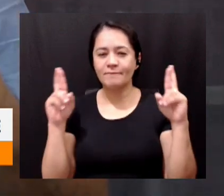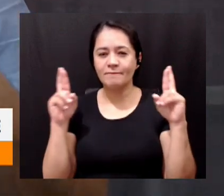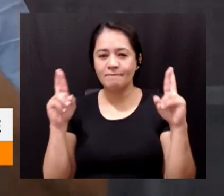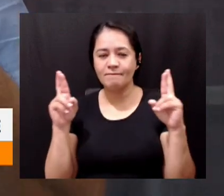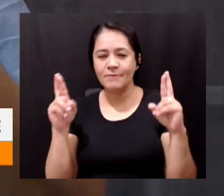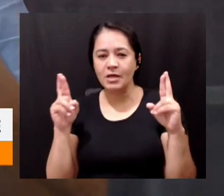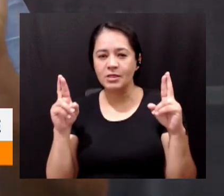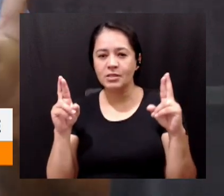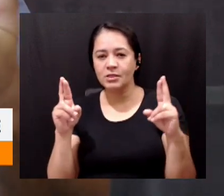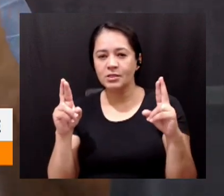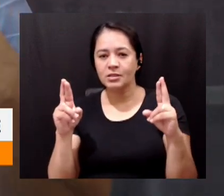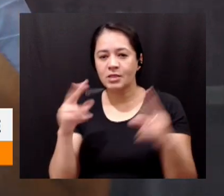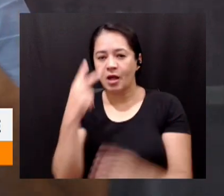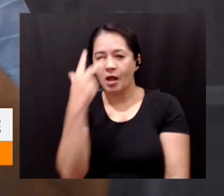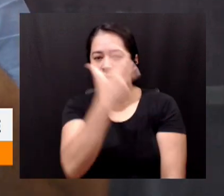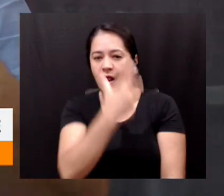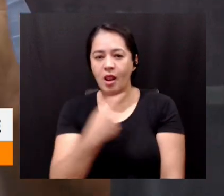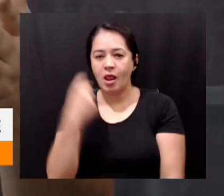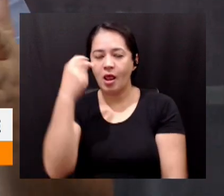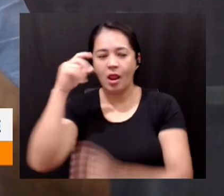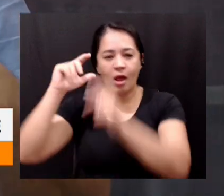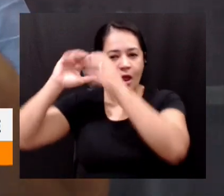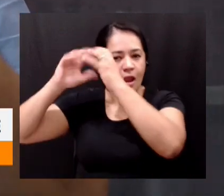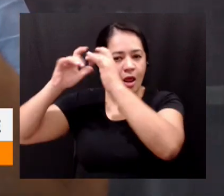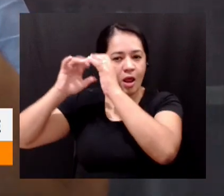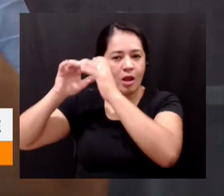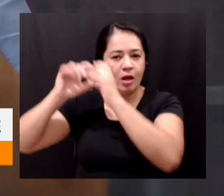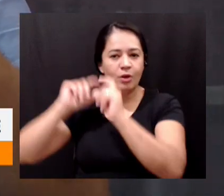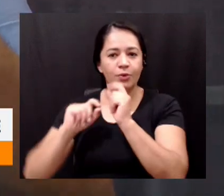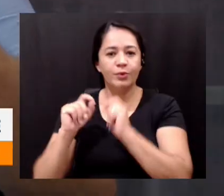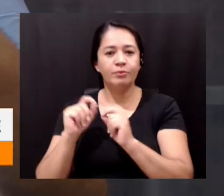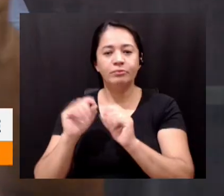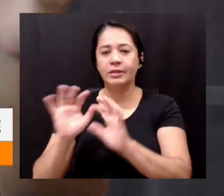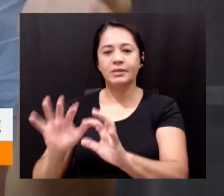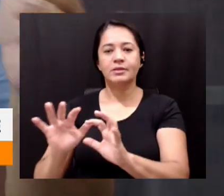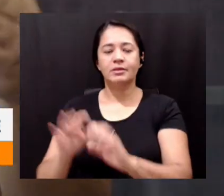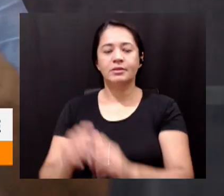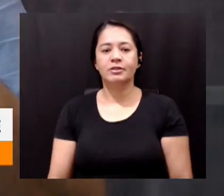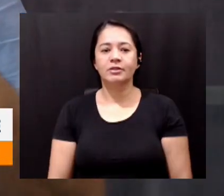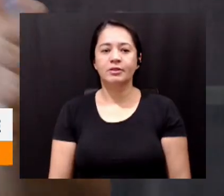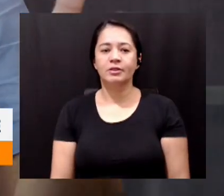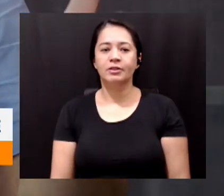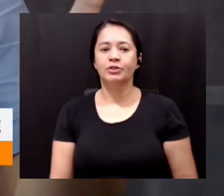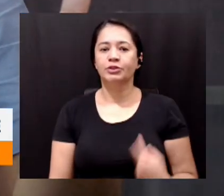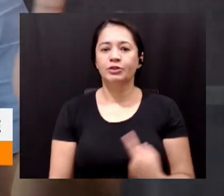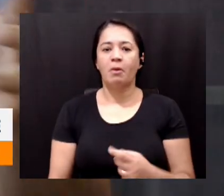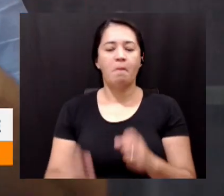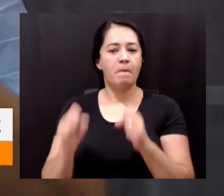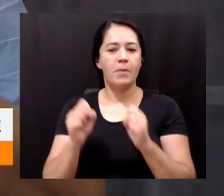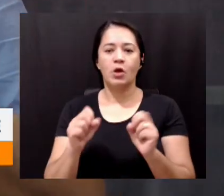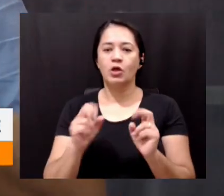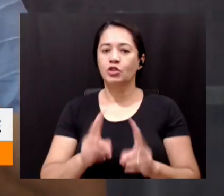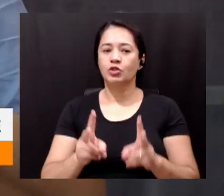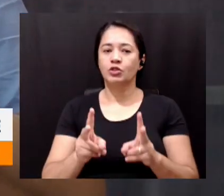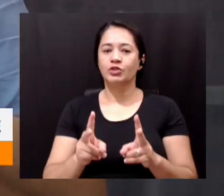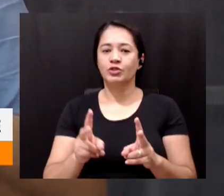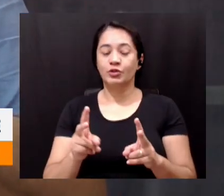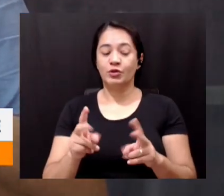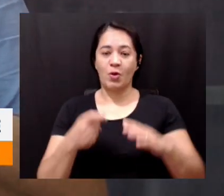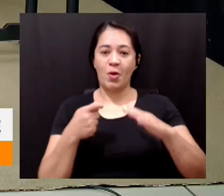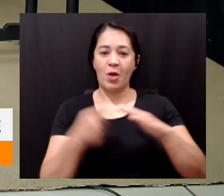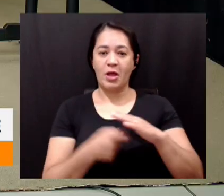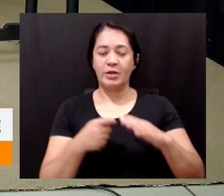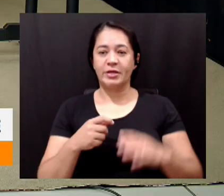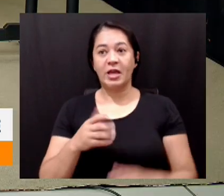viés cognitivo de que é isso, eu posso continuar jogando aqui que uma hora vai dar certo, né?